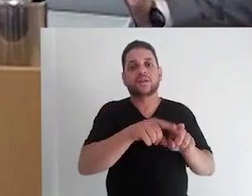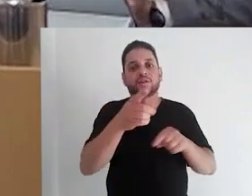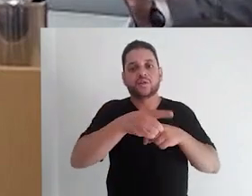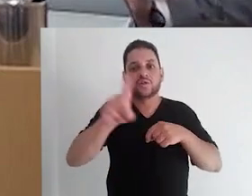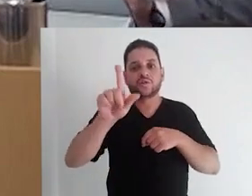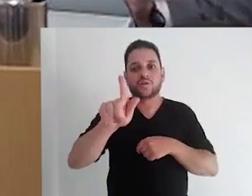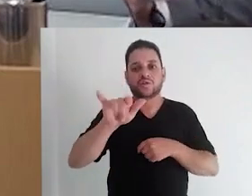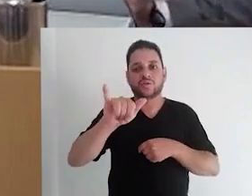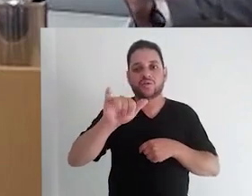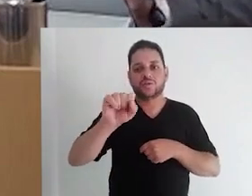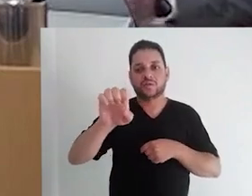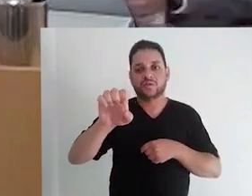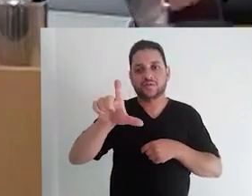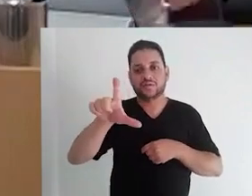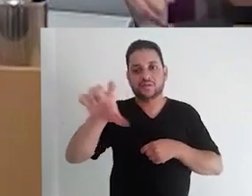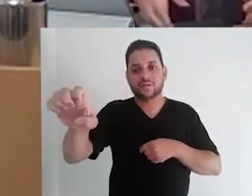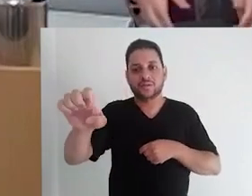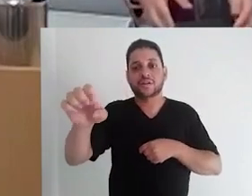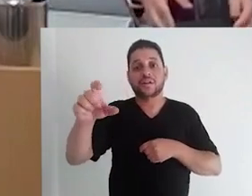de São Paulo, pelo convite.